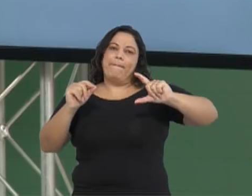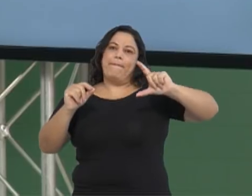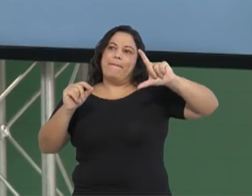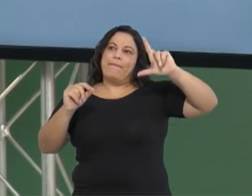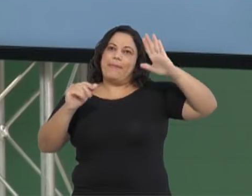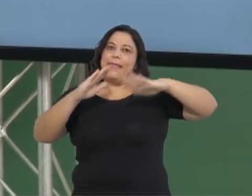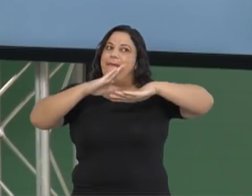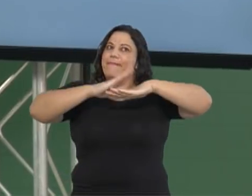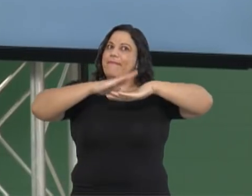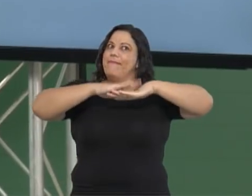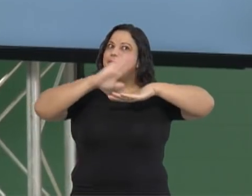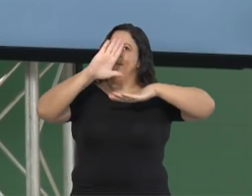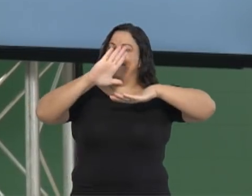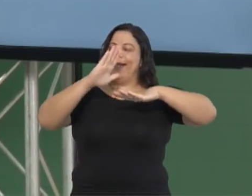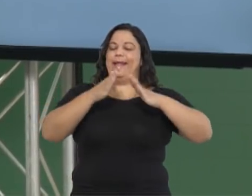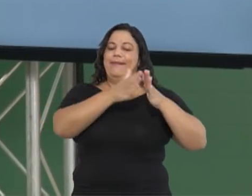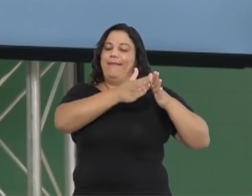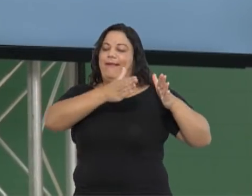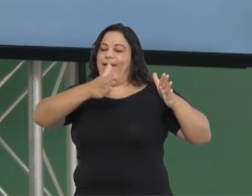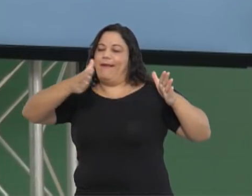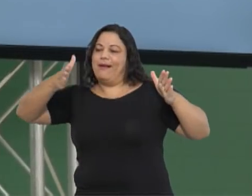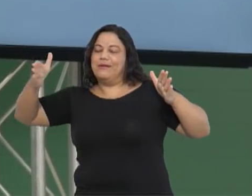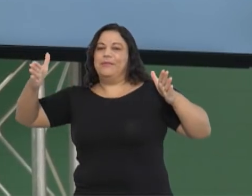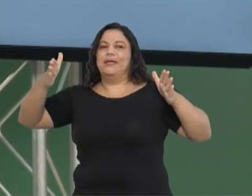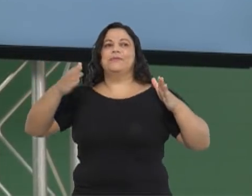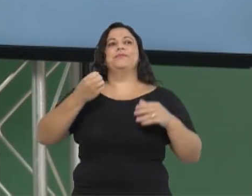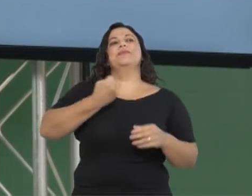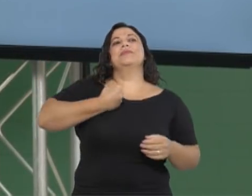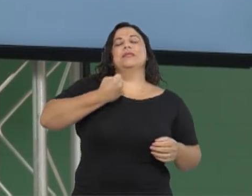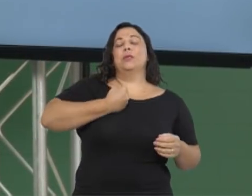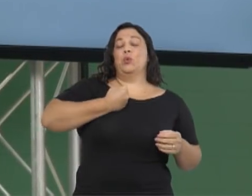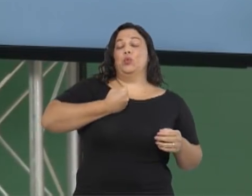nós temos aqui os numerozinhos que são